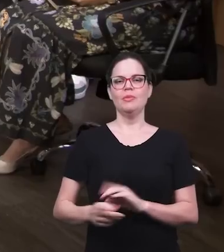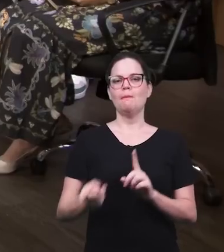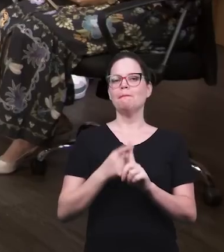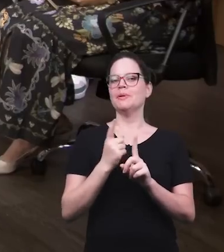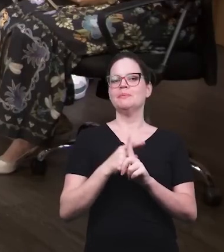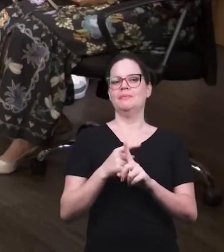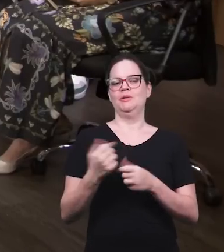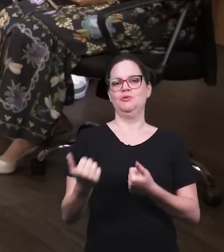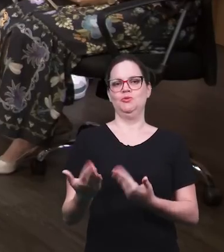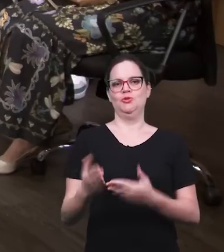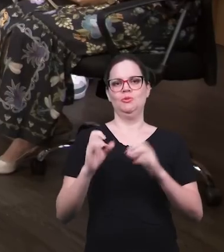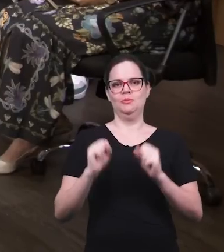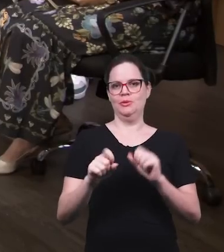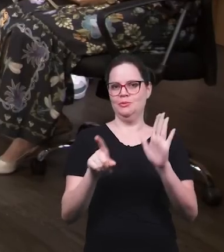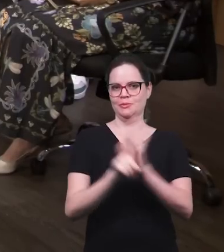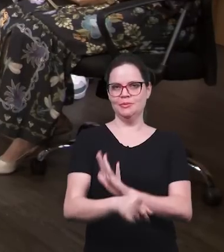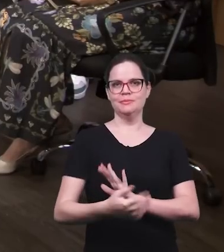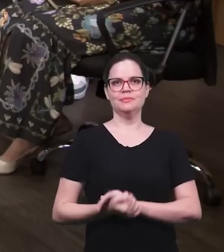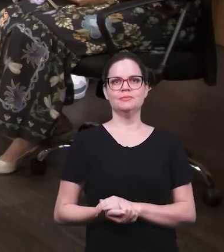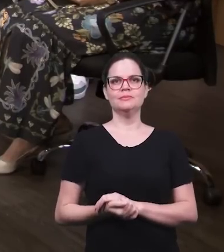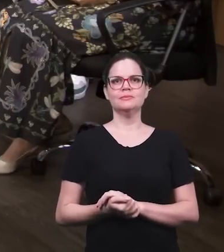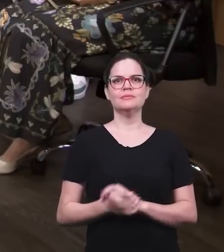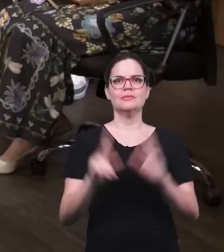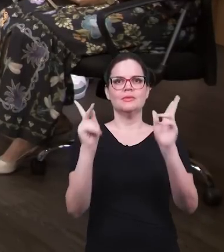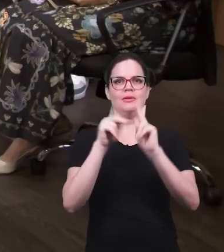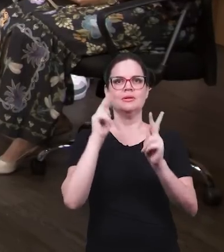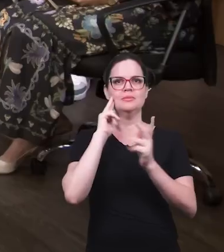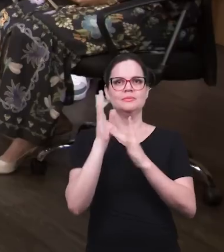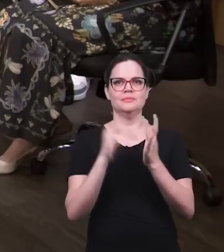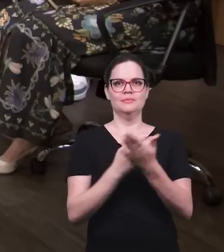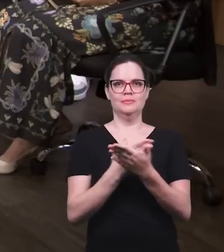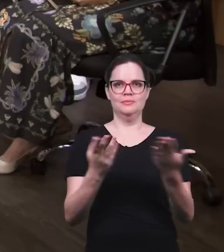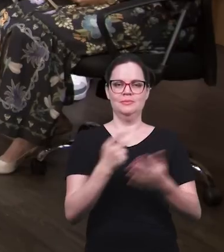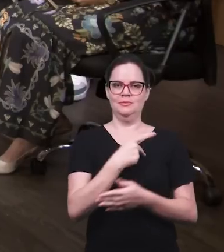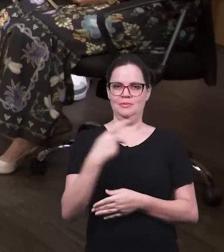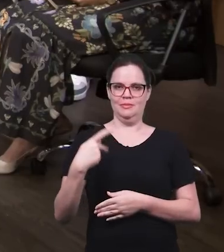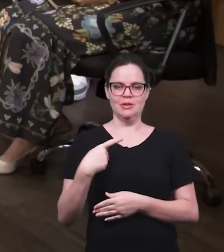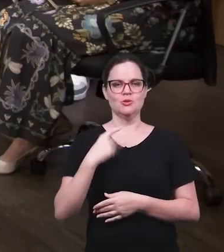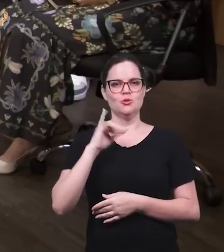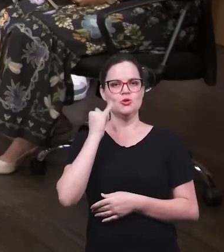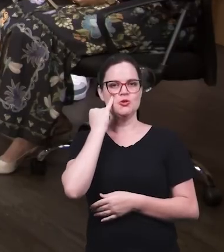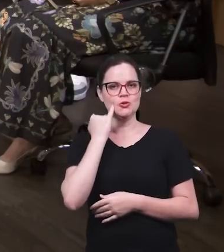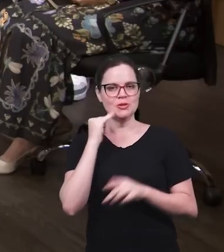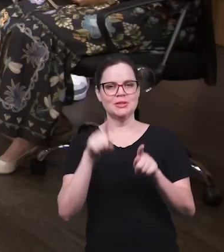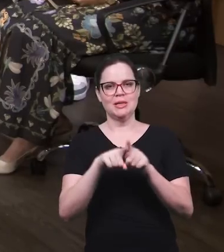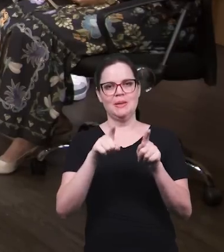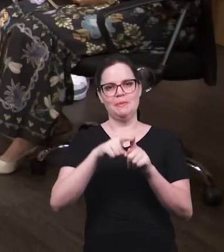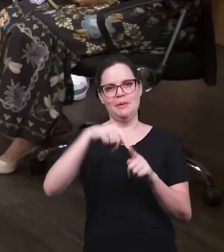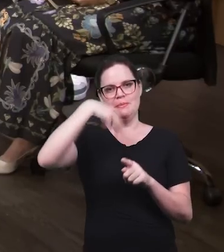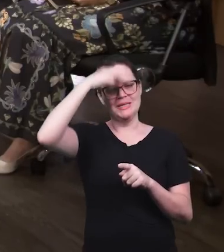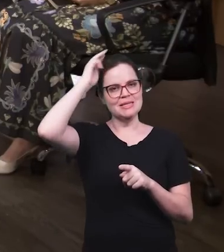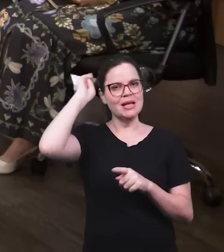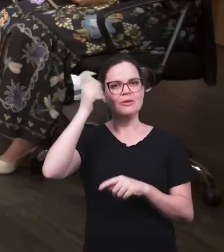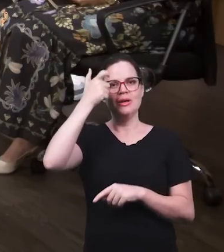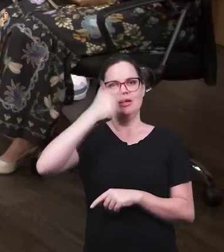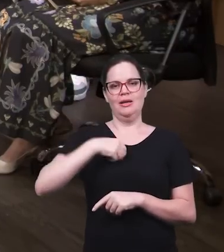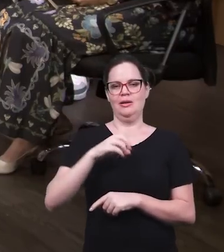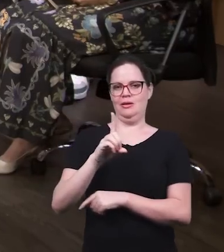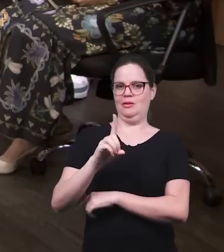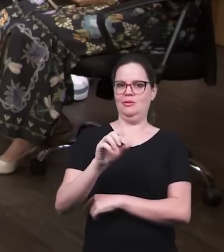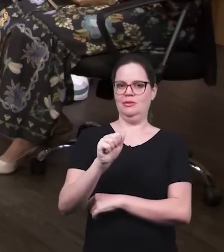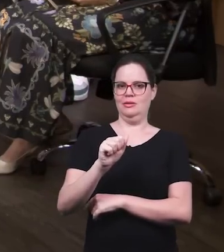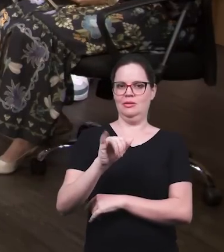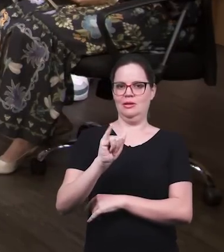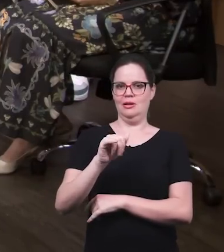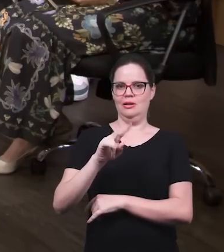lá com o primeiro jovem que vai fazer a pergunta. Fica à vontade. Paz do Senhor, pastor Marcelo, a paz do Senhor, pastor Josias. Me chamo Davidson, sou da cidade